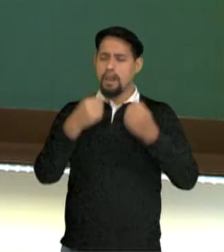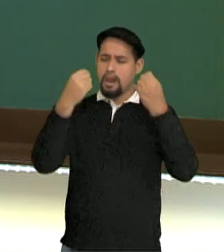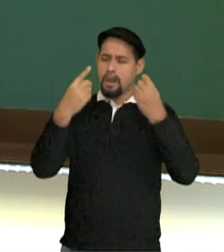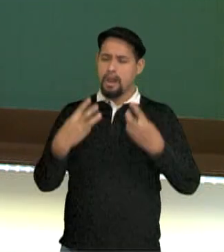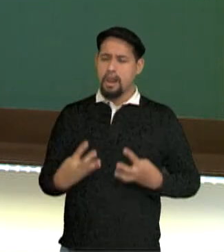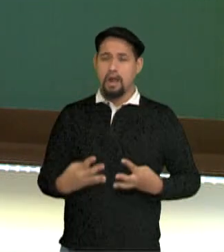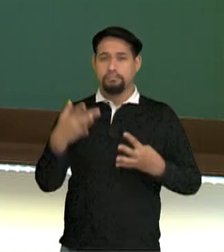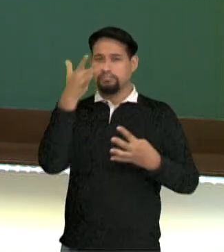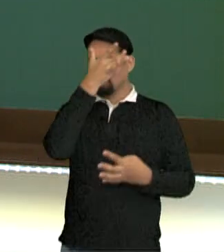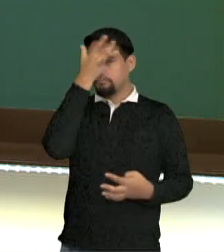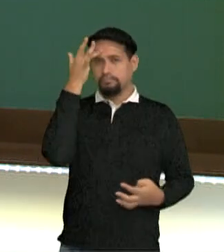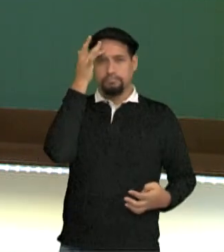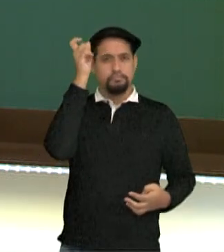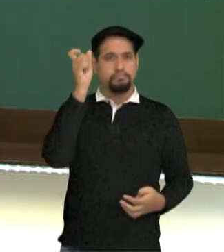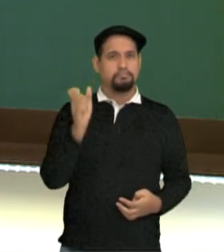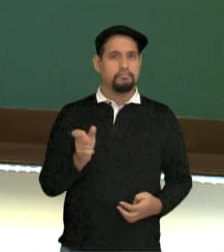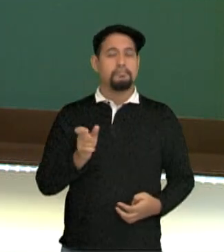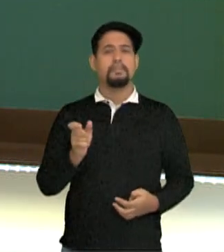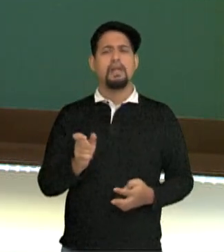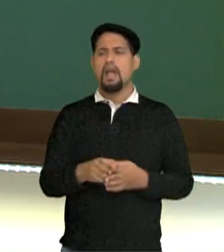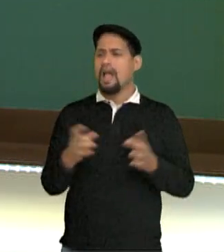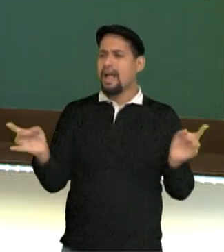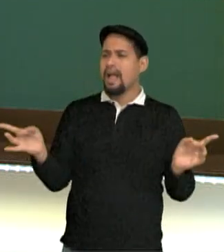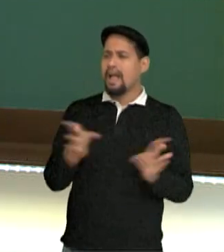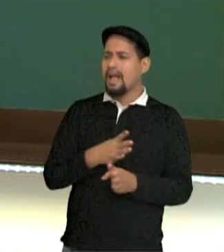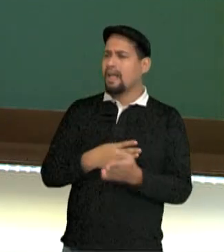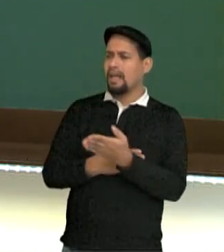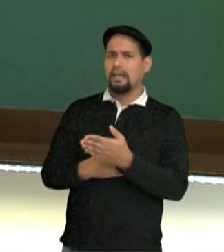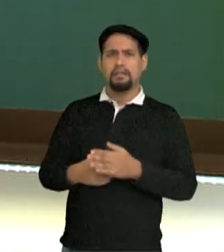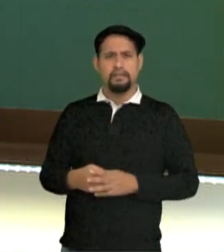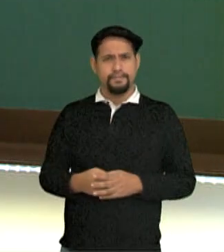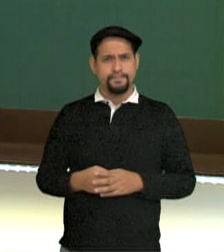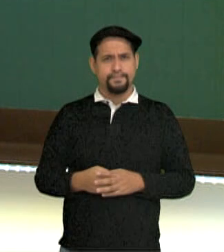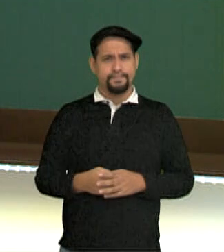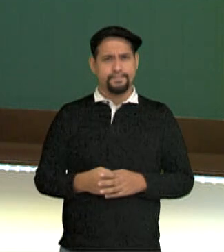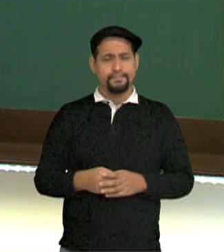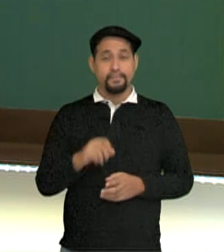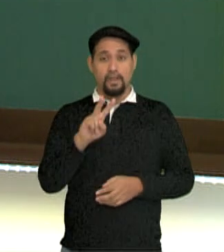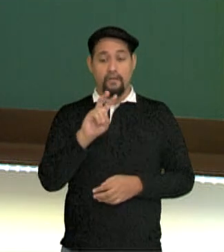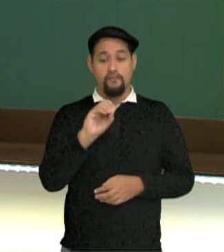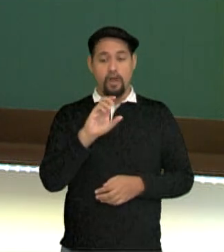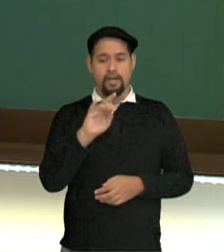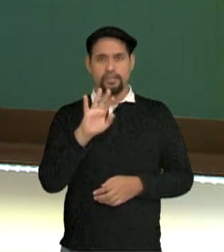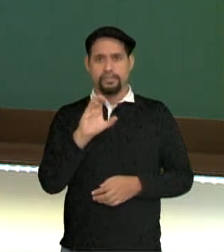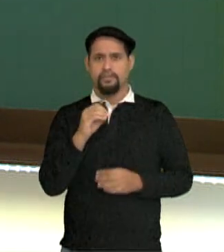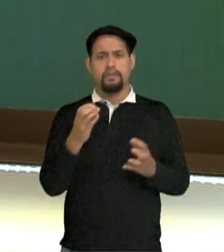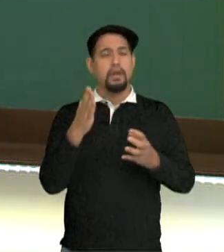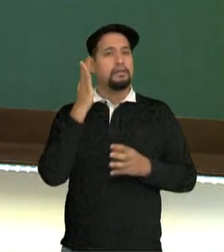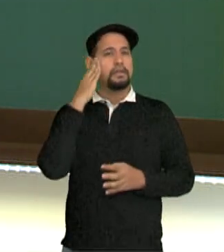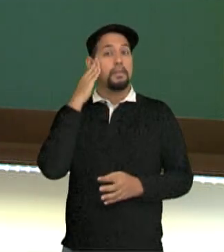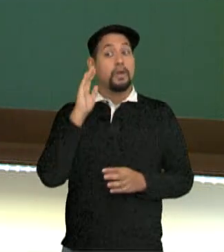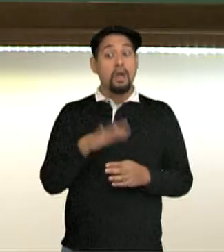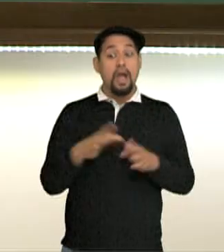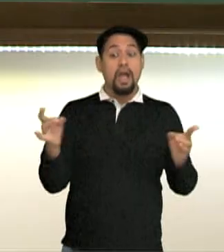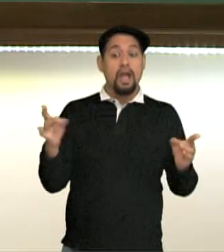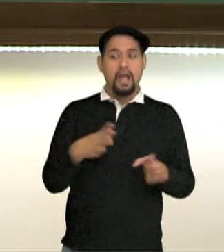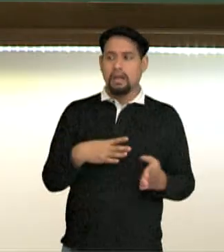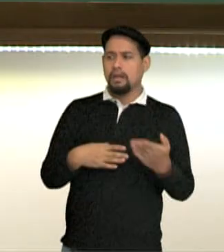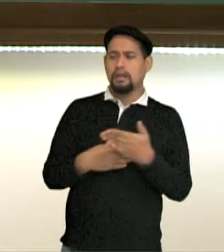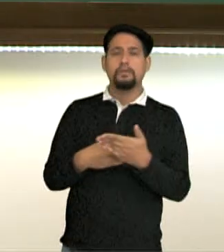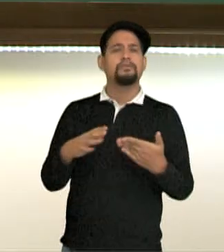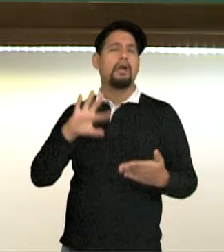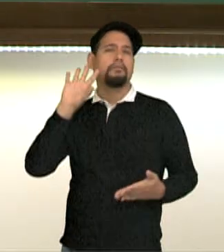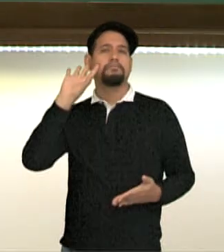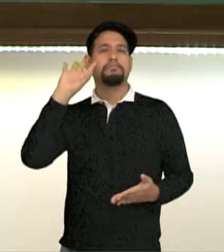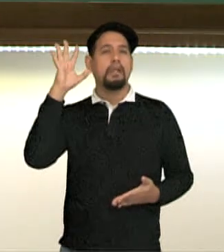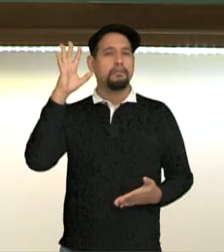da personagem? Acabe com isso. Para além do vocativo, eu quero saber aqui, ó, no acabe com isso, qual é o